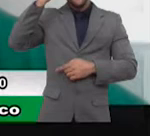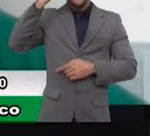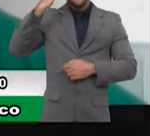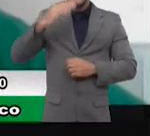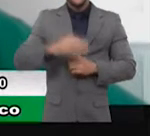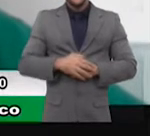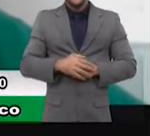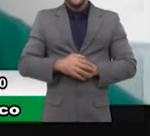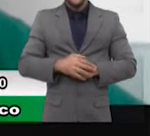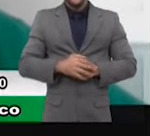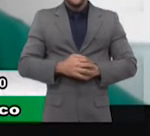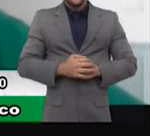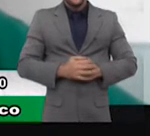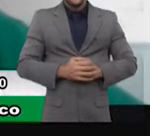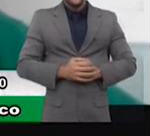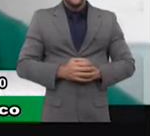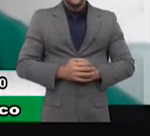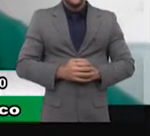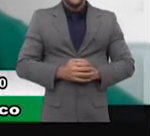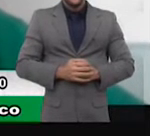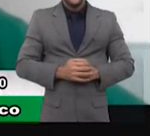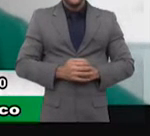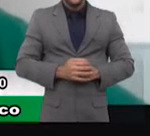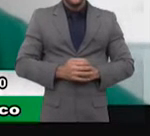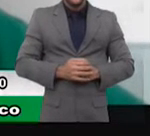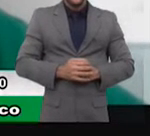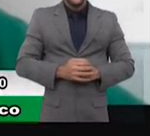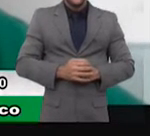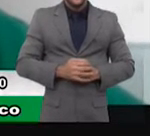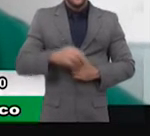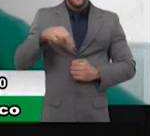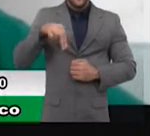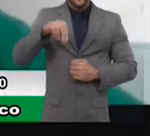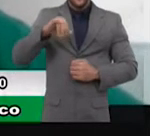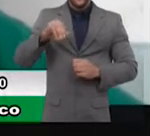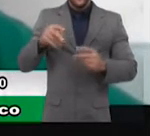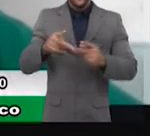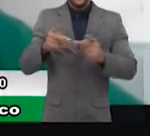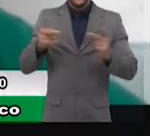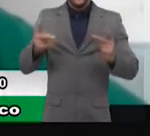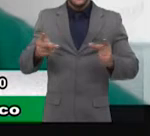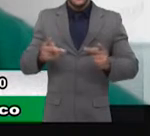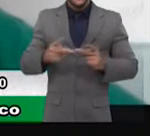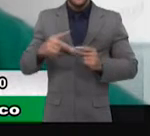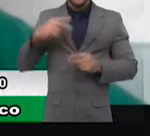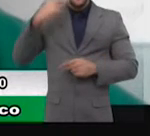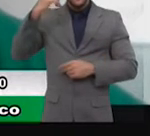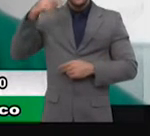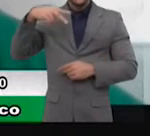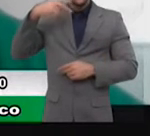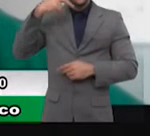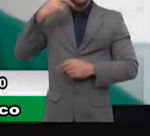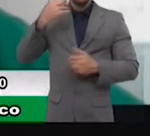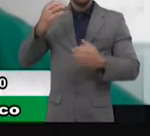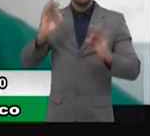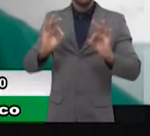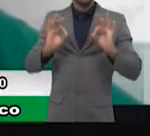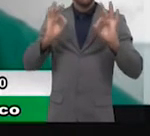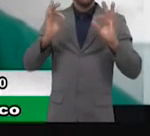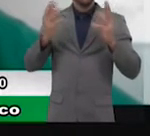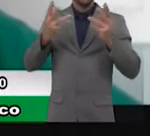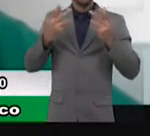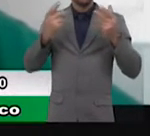a hora que Deus nos chamar, nós temos que estar prontos. Nida Pizzaria, grande vereador da cidade de Osasco, meu amigo do